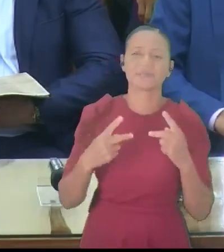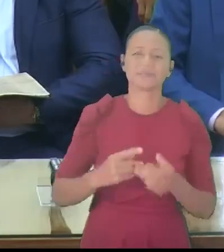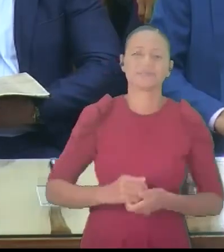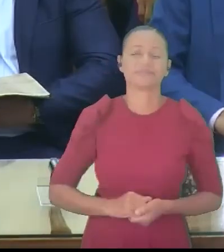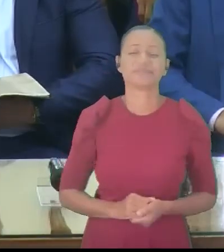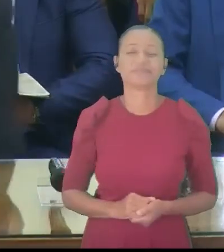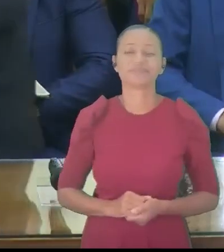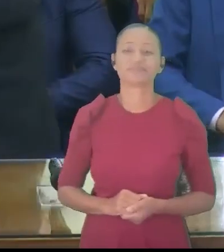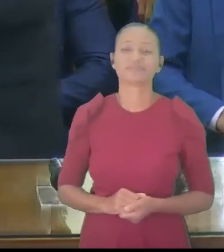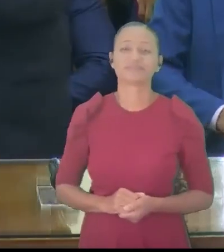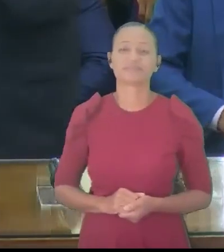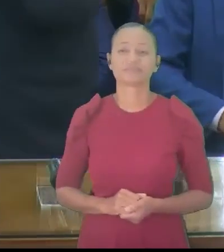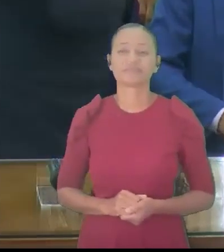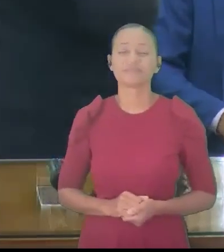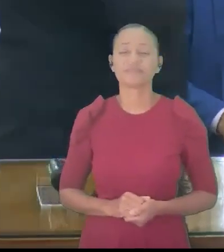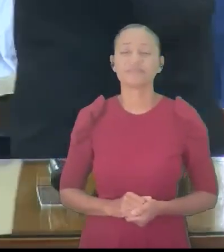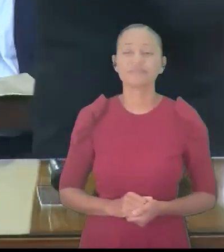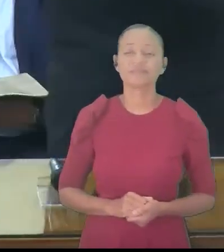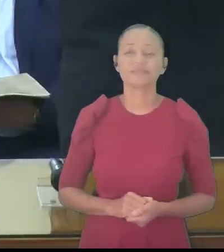Quantas horas?